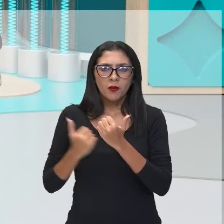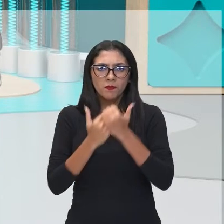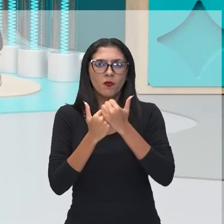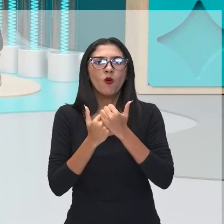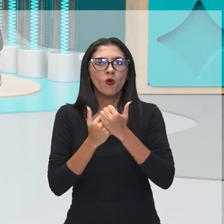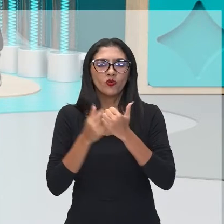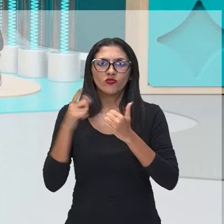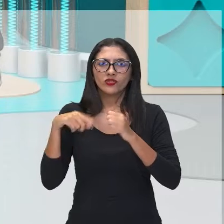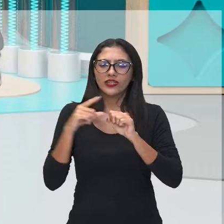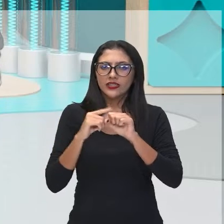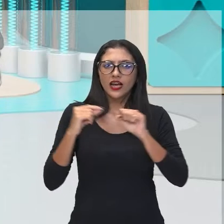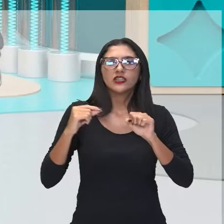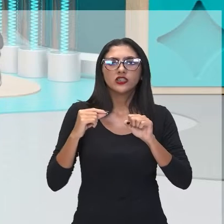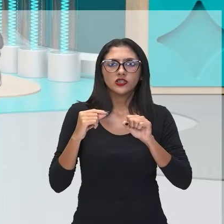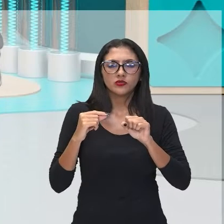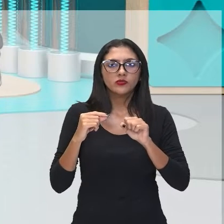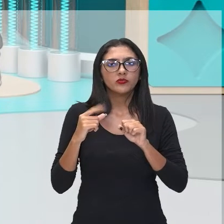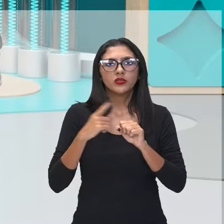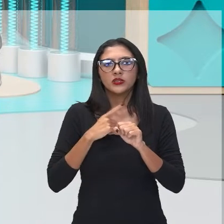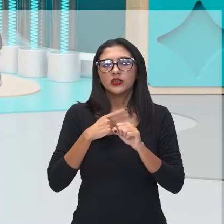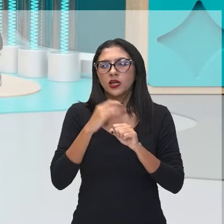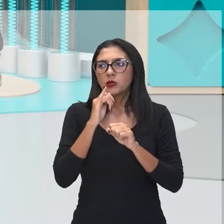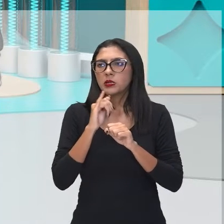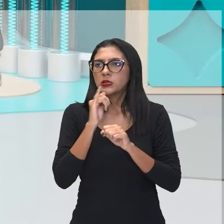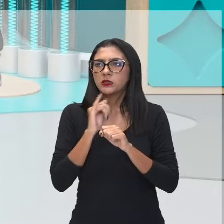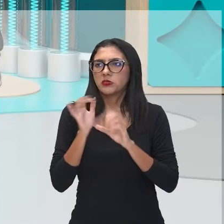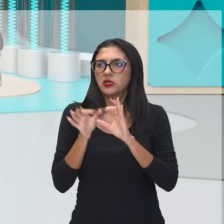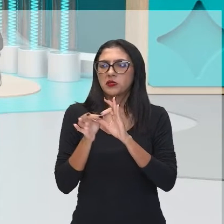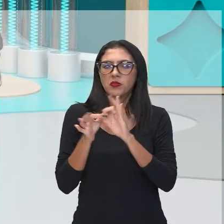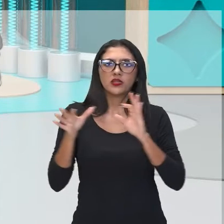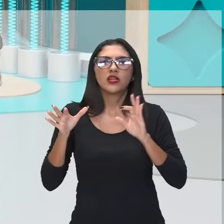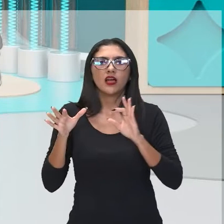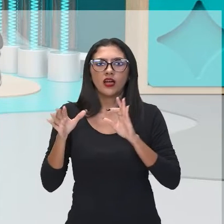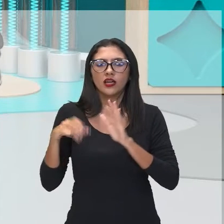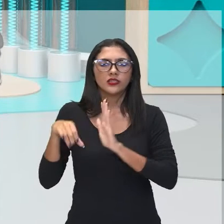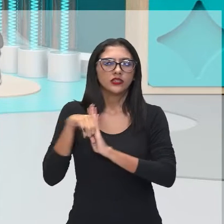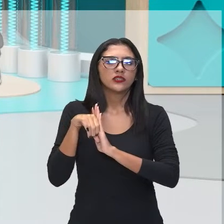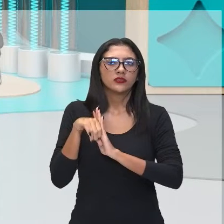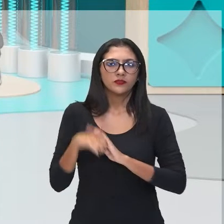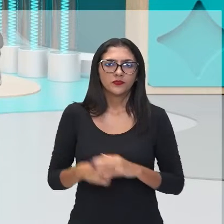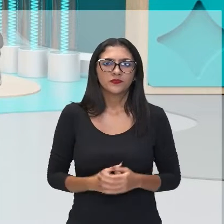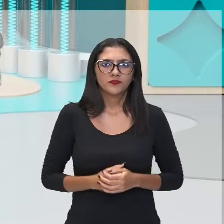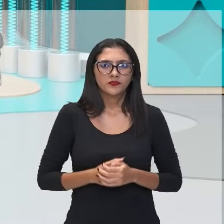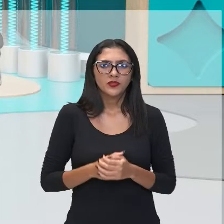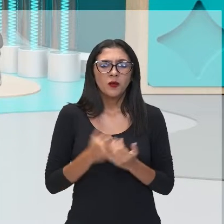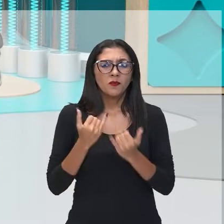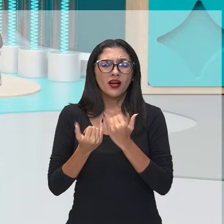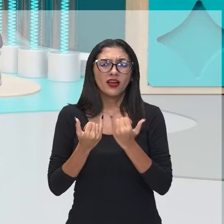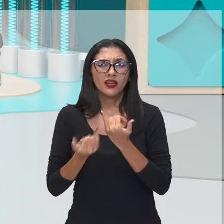artigo trazer impunidade, certo? Então, percebam que classifica isso como um convite à prática de